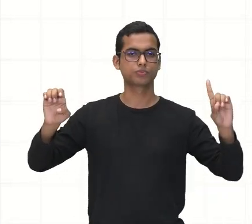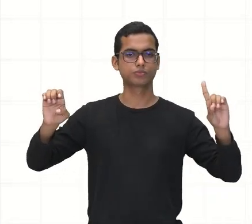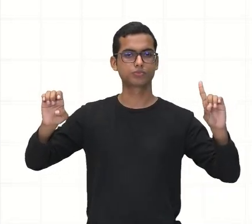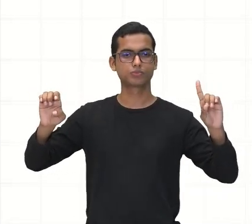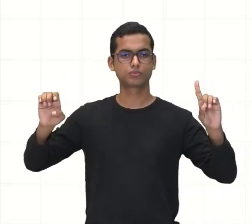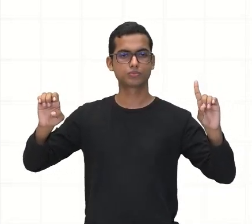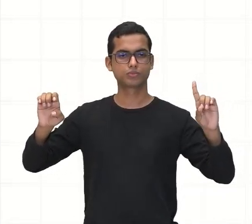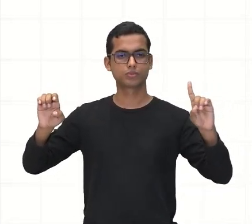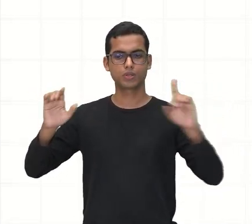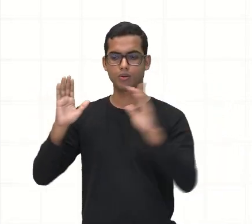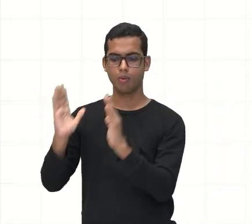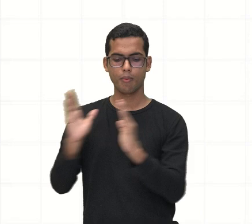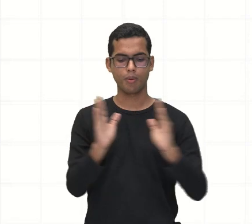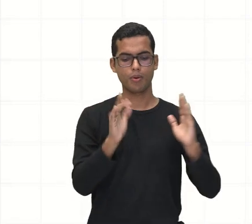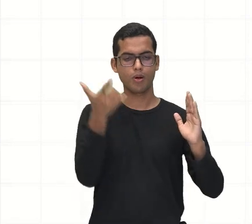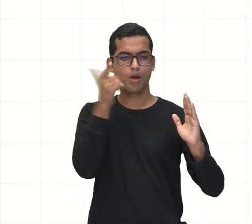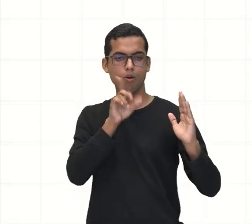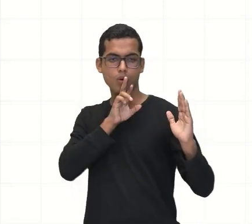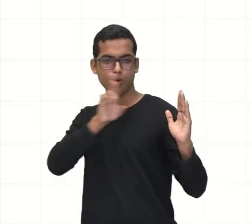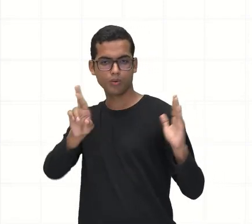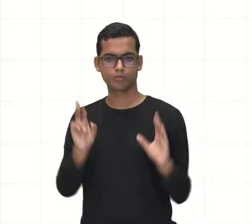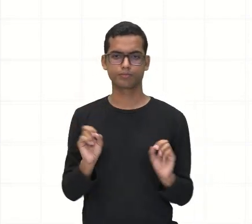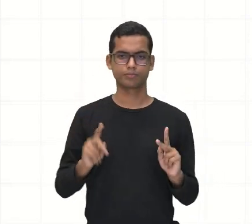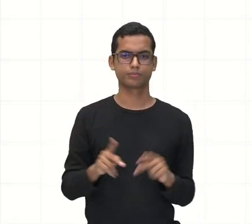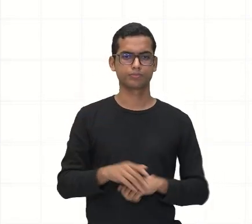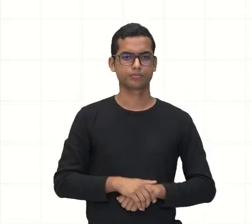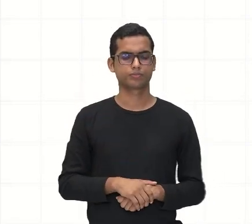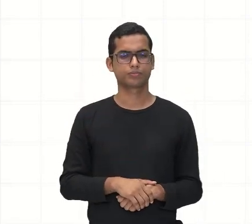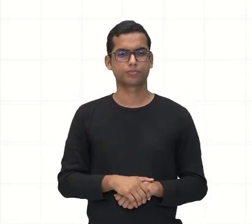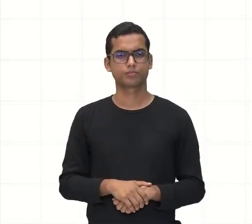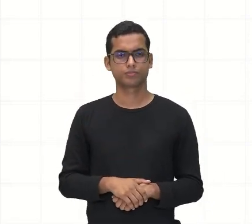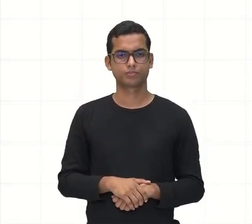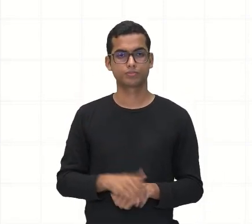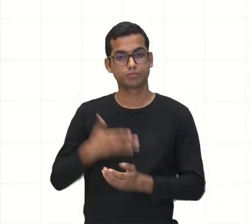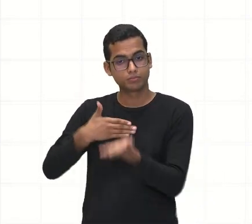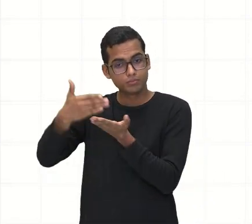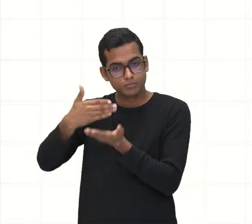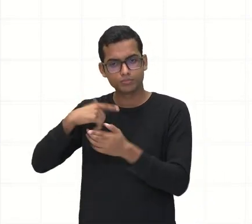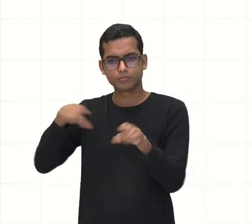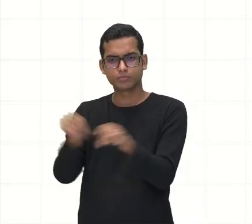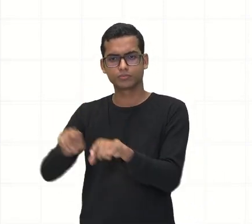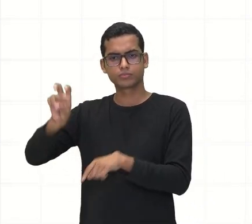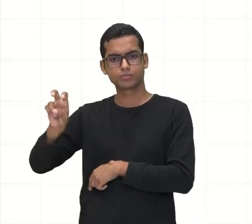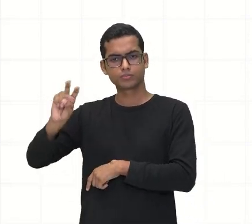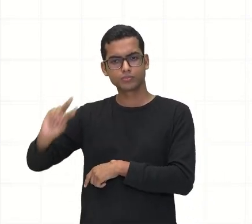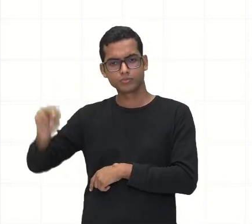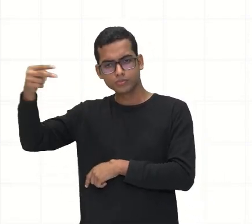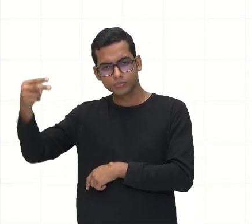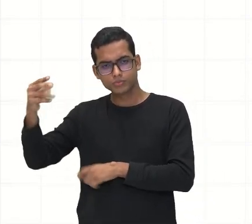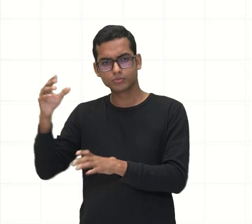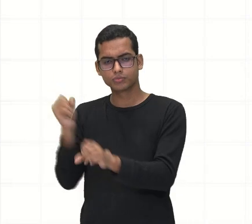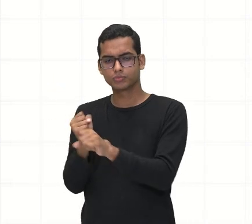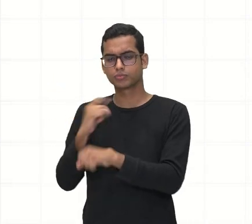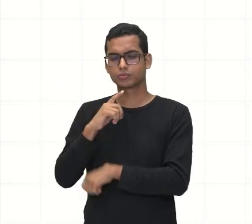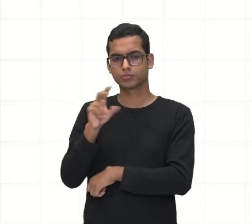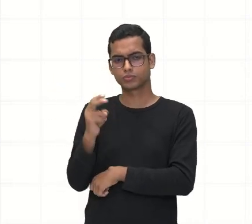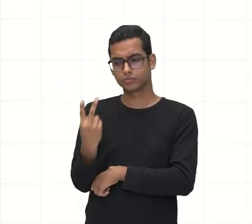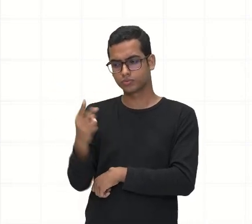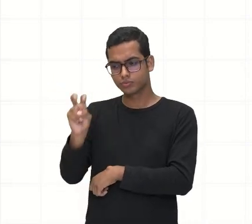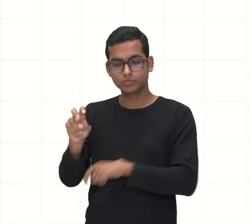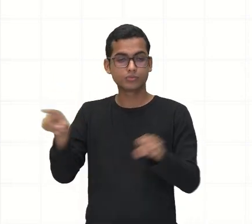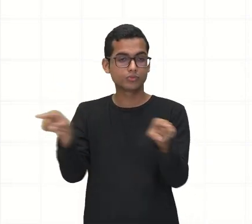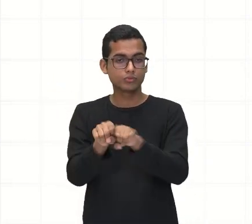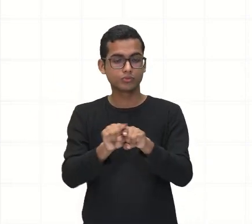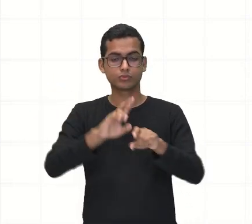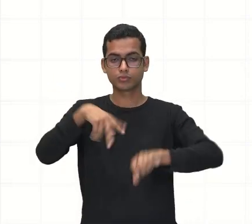direita. Tudo bem? Então, vamos resolver. Ó. O professor falou, vai resolver 5 ao quadrado, que você sabe que é 25, e vai resolver aqui, ó,